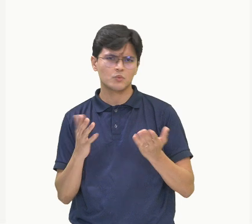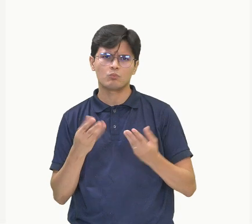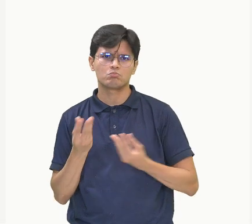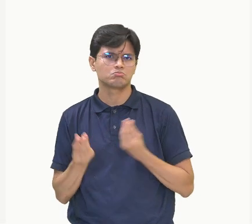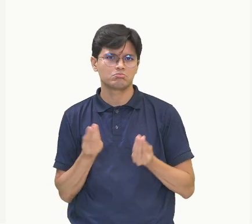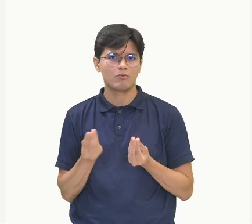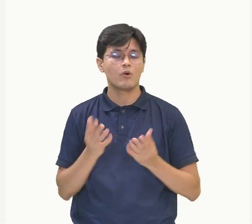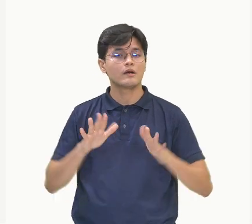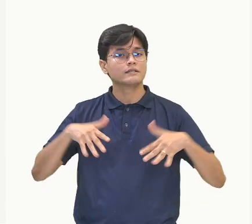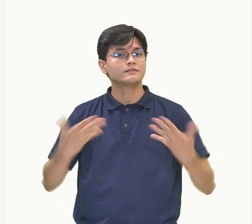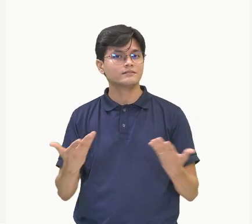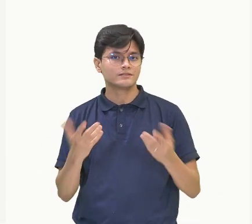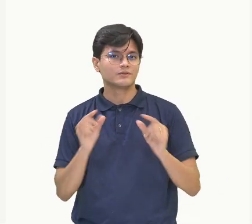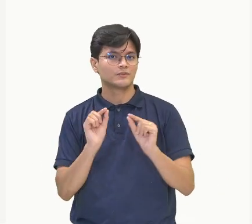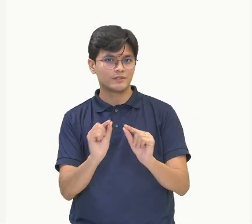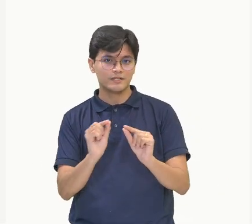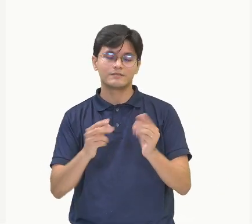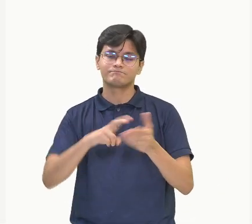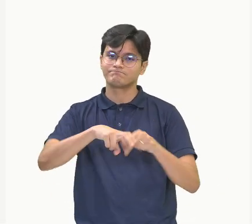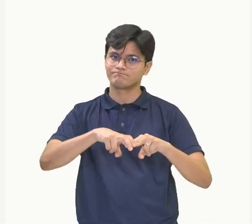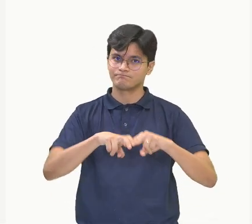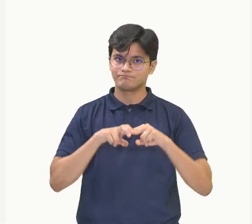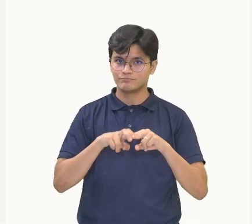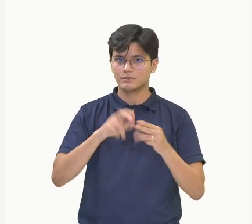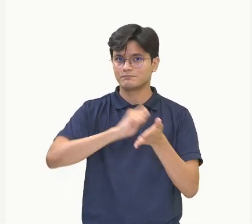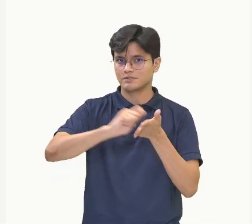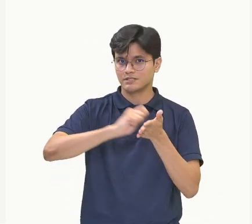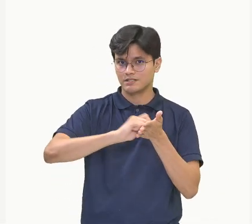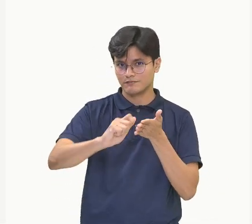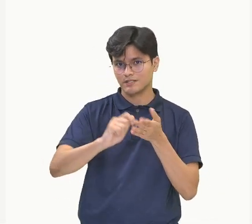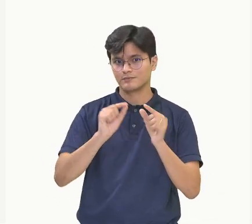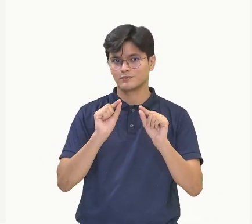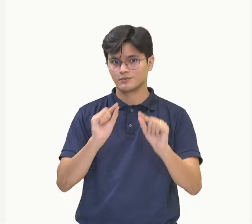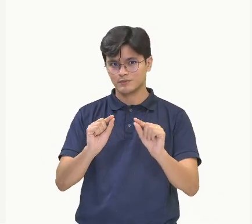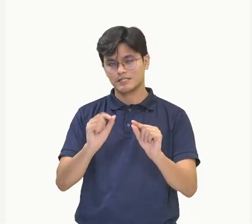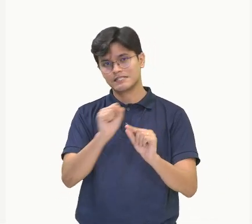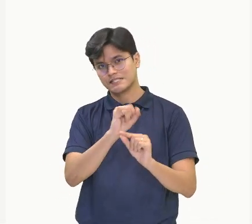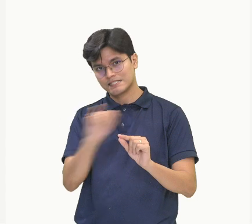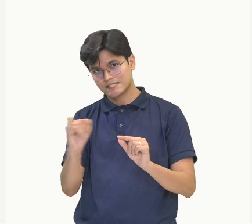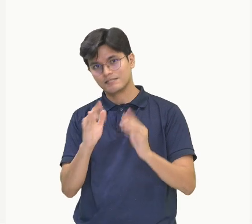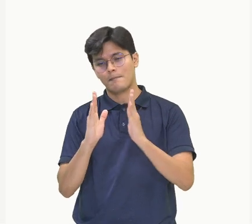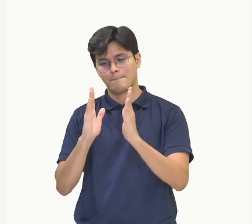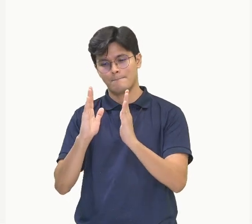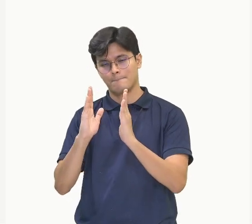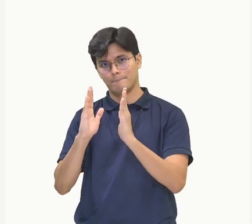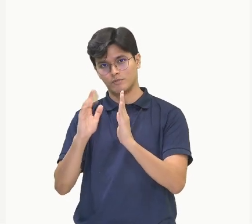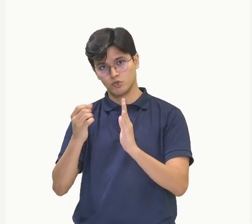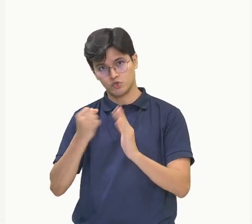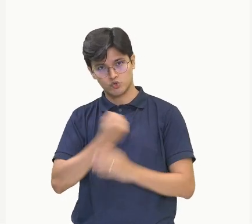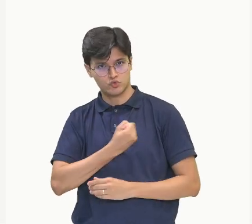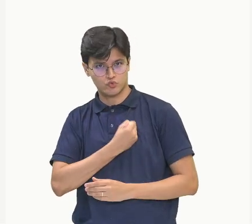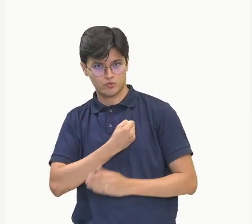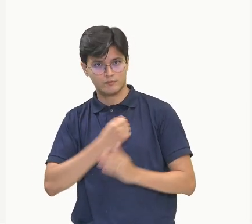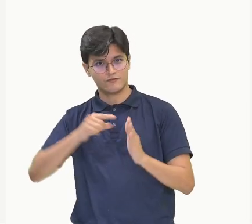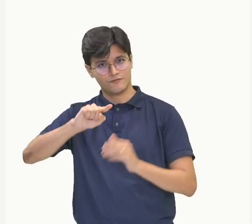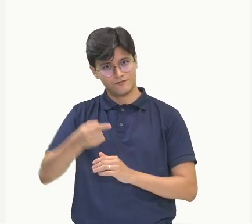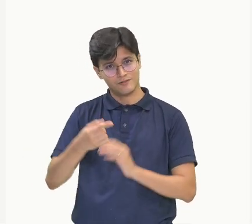Então, por isso, nós escrevemos simplesmente, quando não tem parte inteira, o número